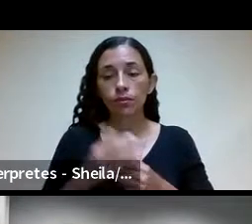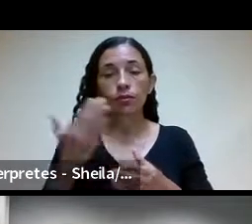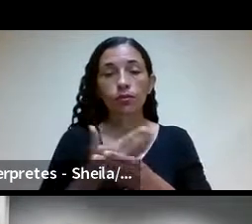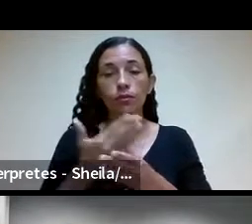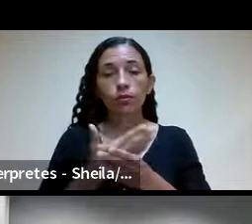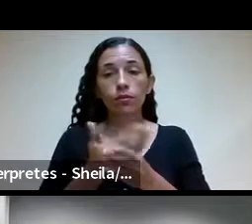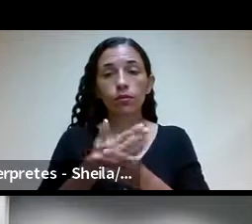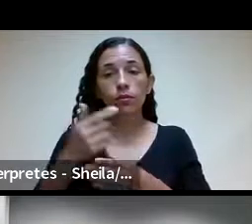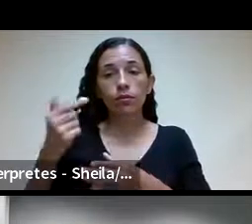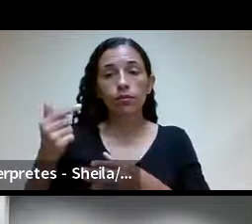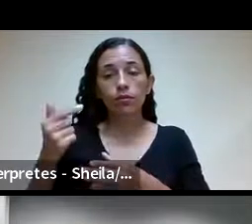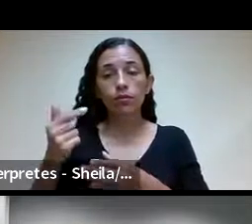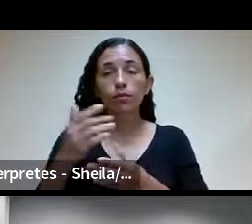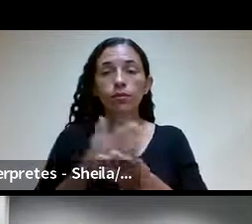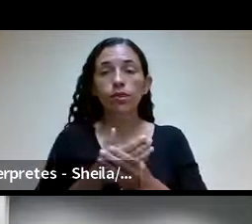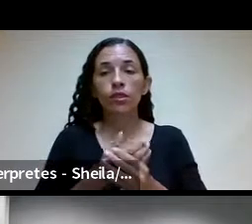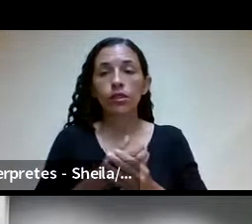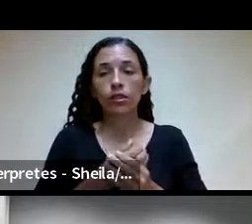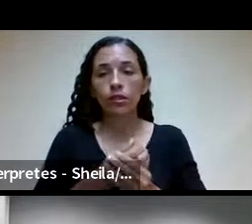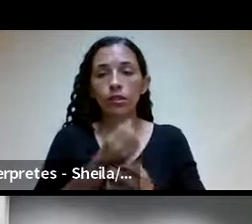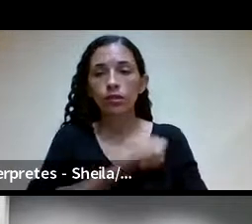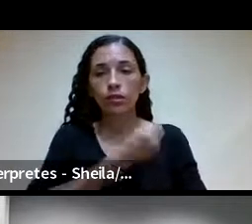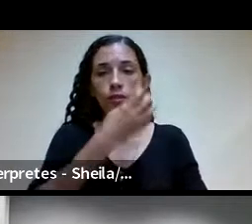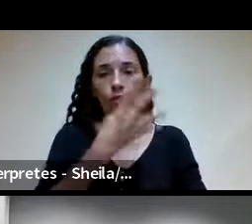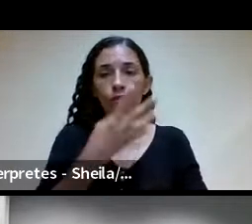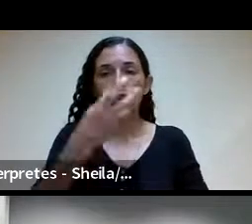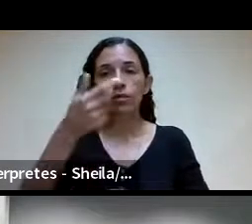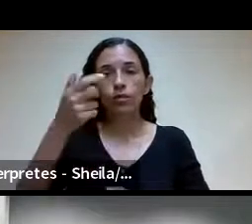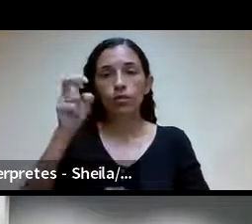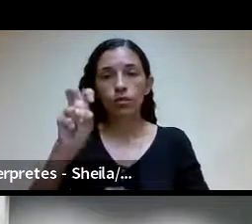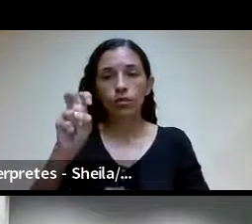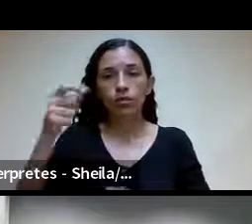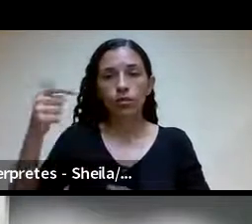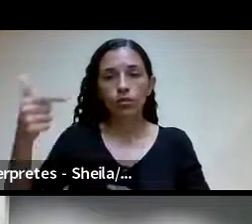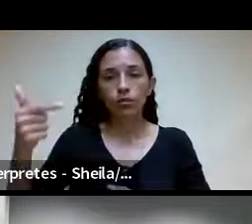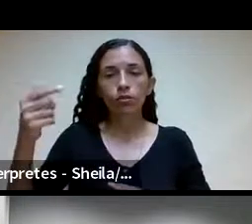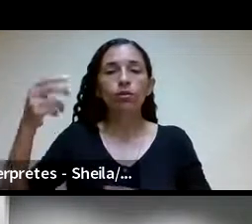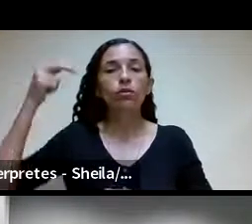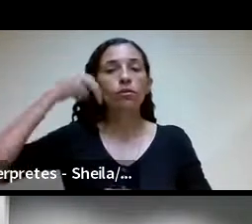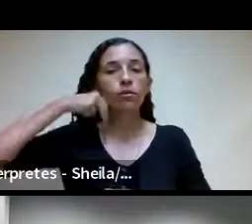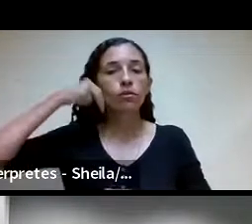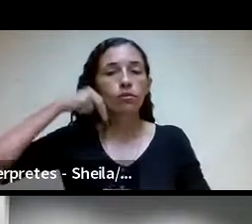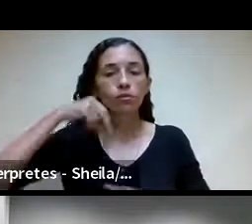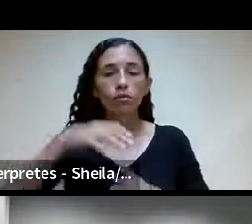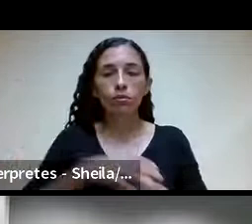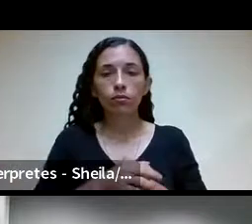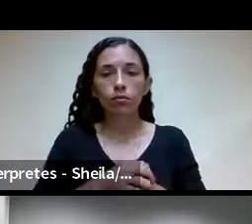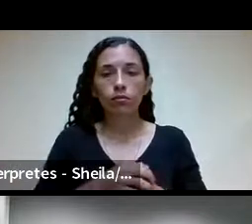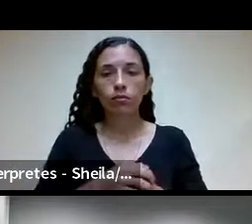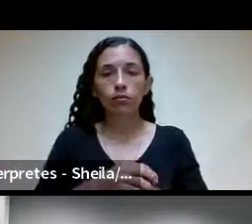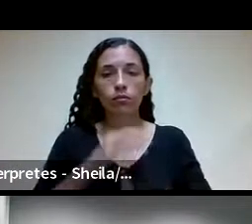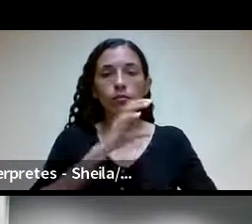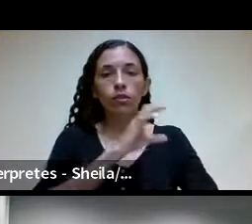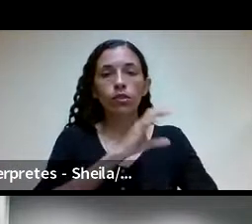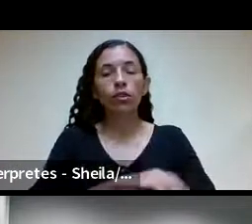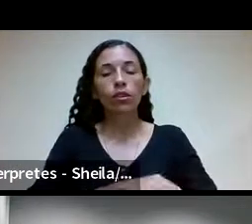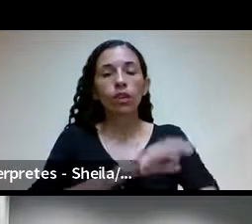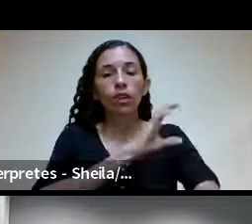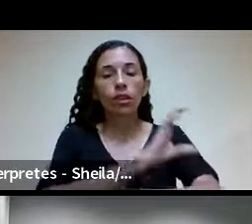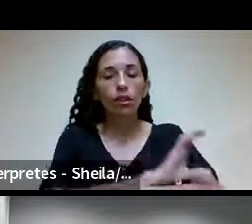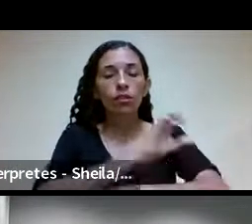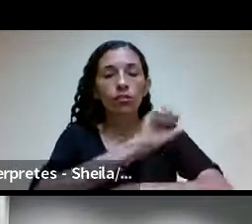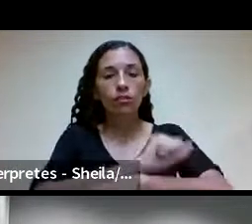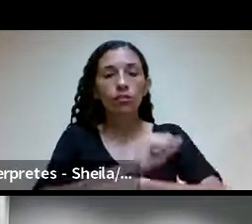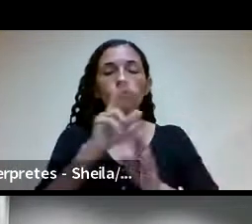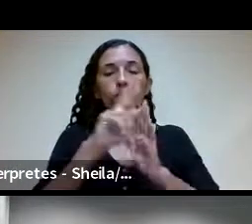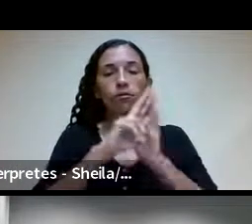é um recurso eleitoral de número 452, é de Natal, e o desembargador Cláudio Santos é o relator, a quem concedo a